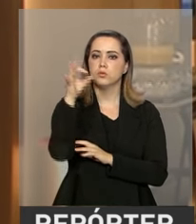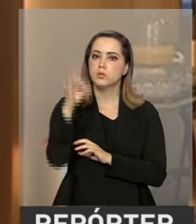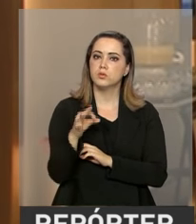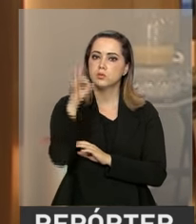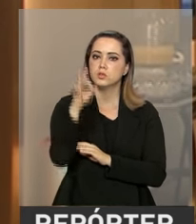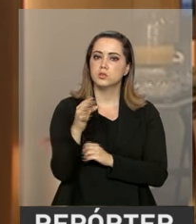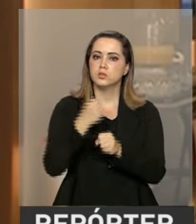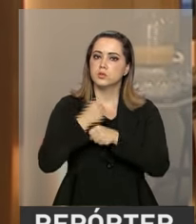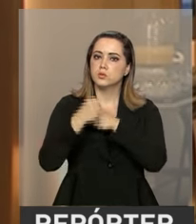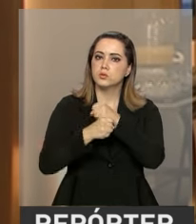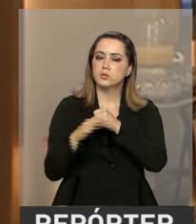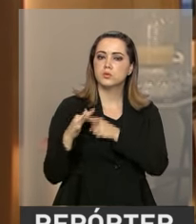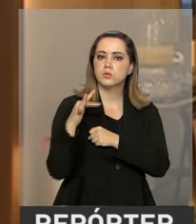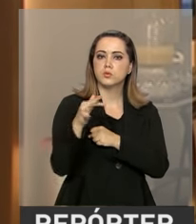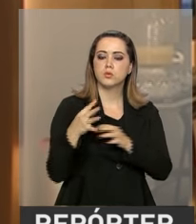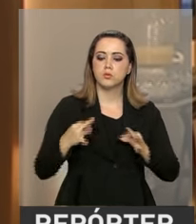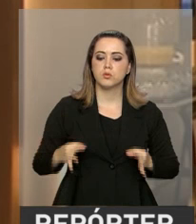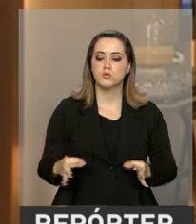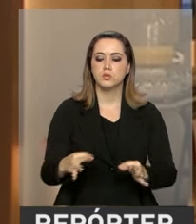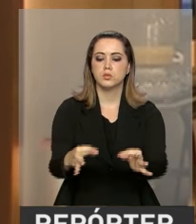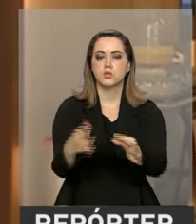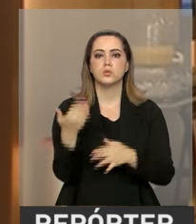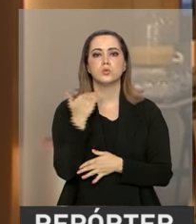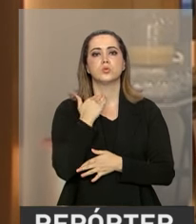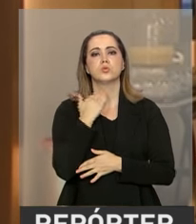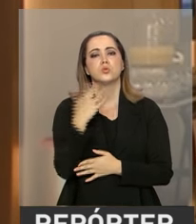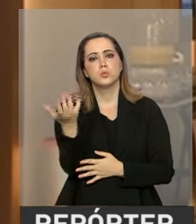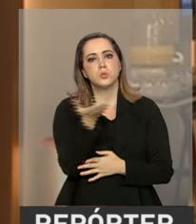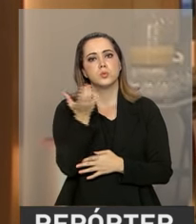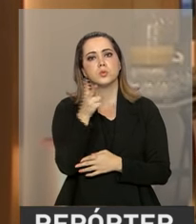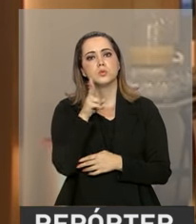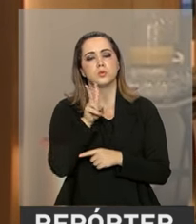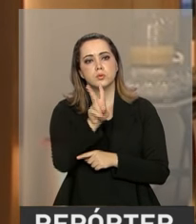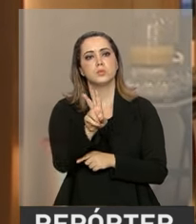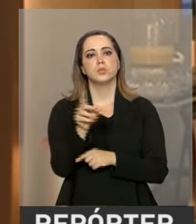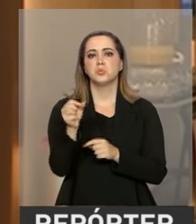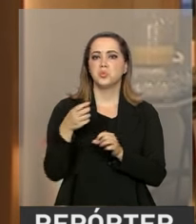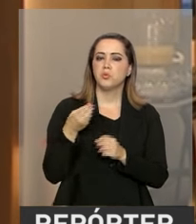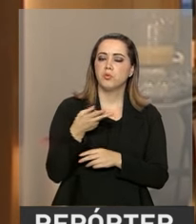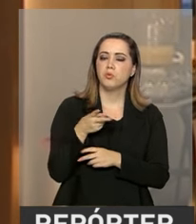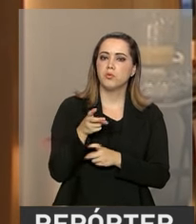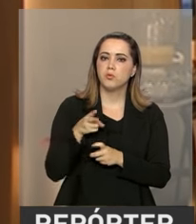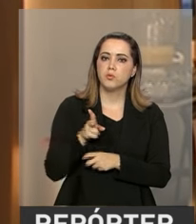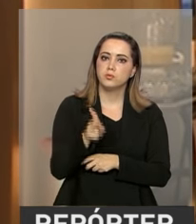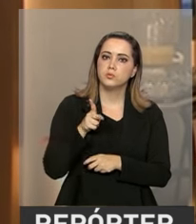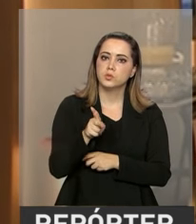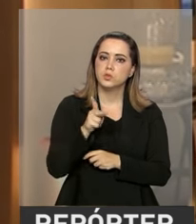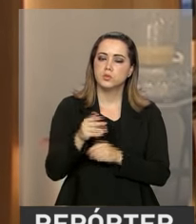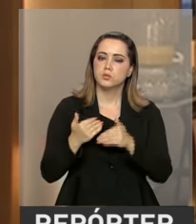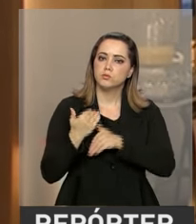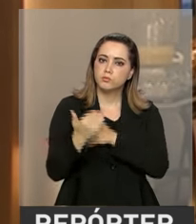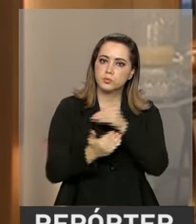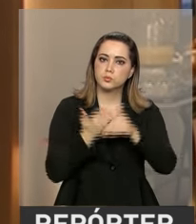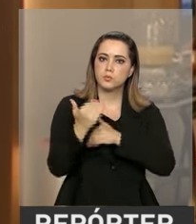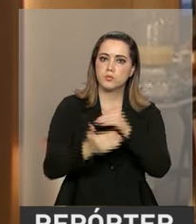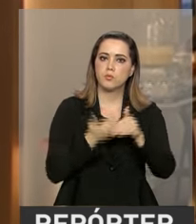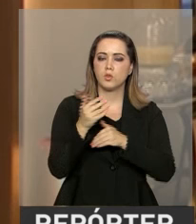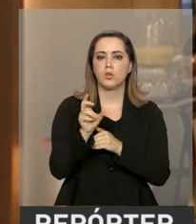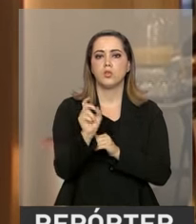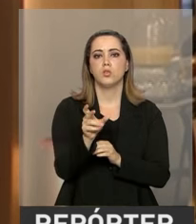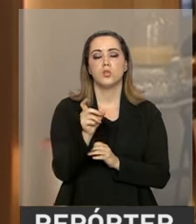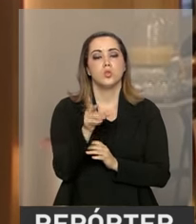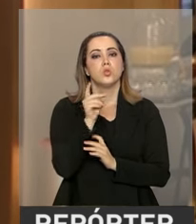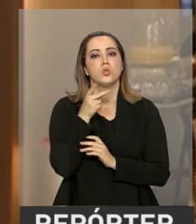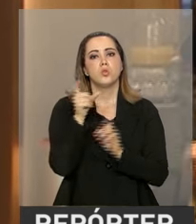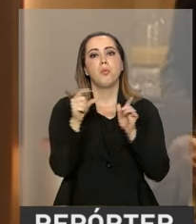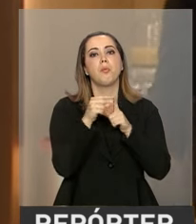vem. Na área de tecnologia, o banco busca acompanhar de perto as inovações sem inibir a evolução por causa de, nas palavras